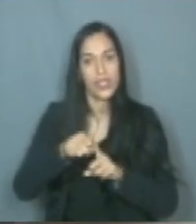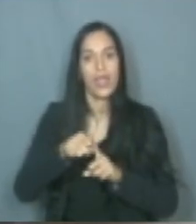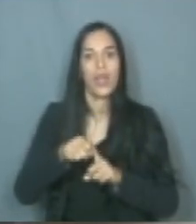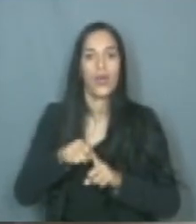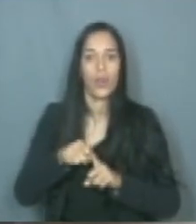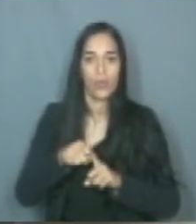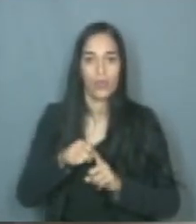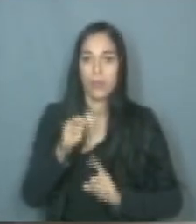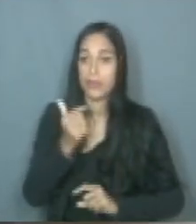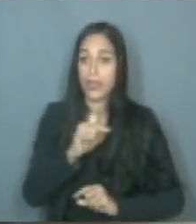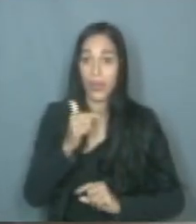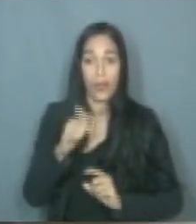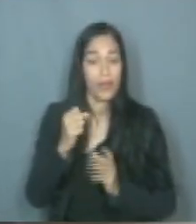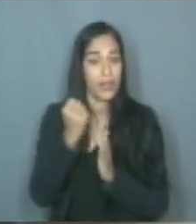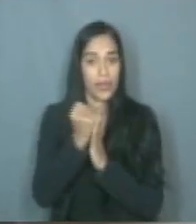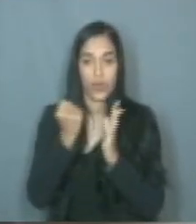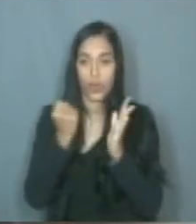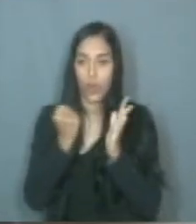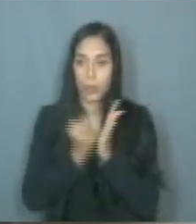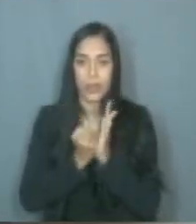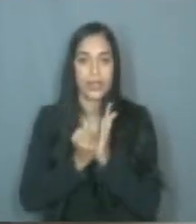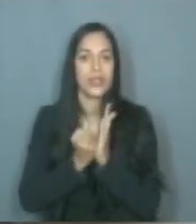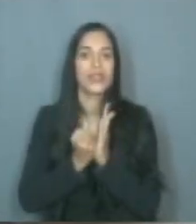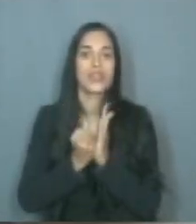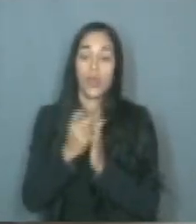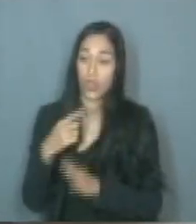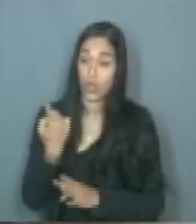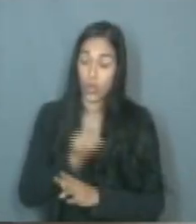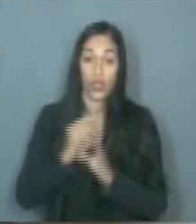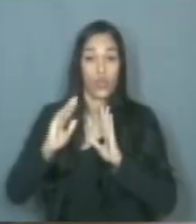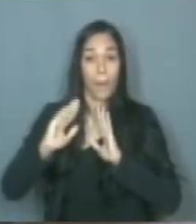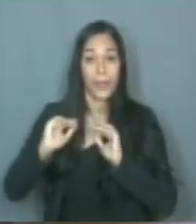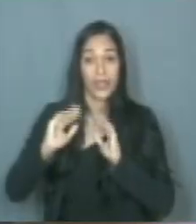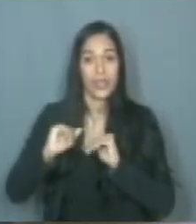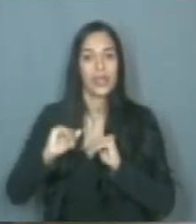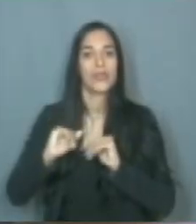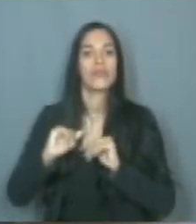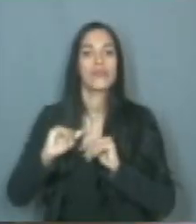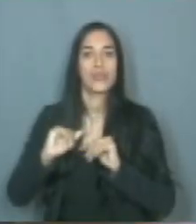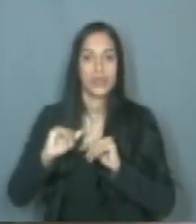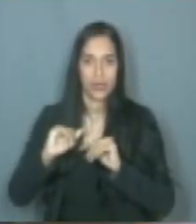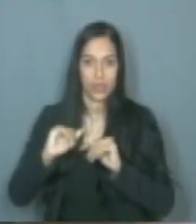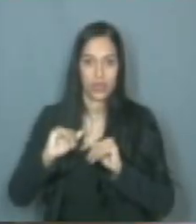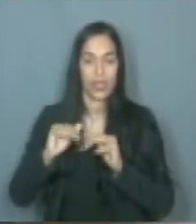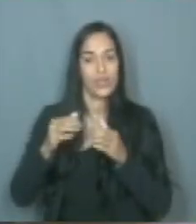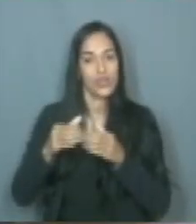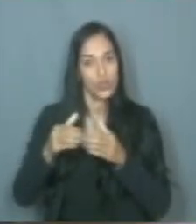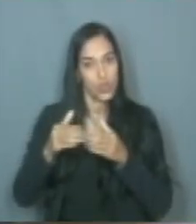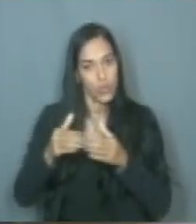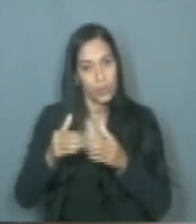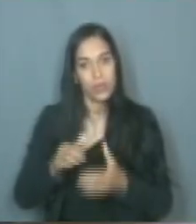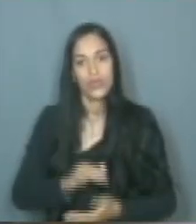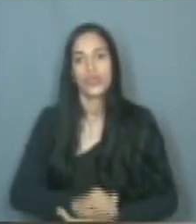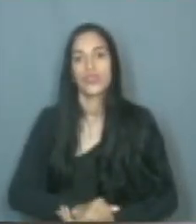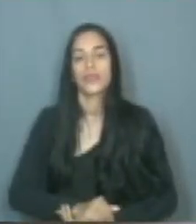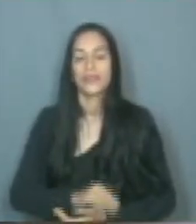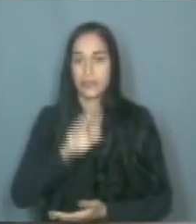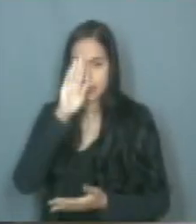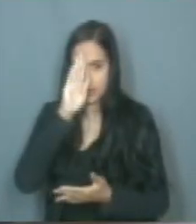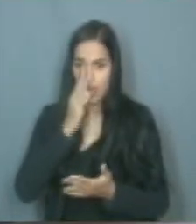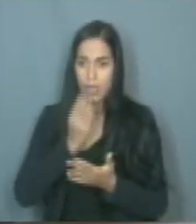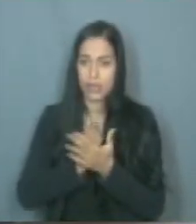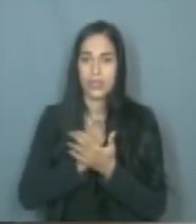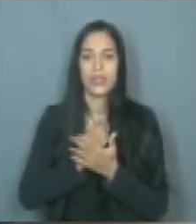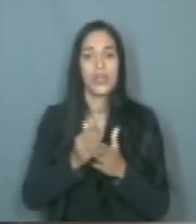por não terem a documentação. Então, nós pedimos a realização desses mutirões, e acreditamos que